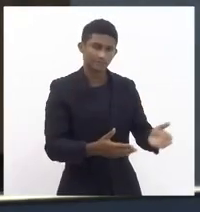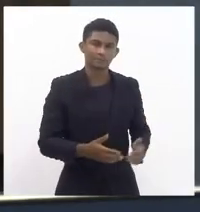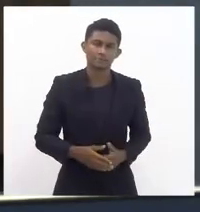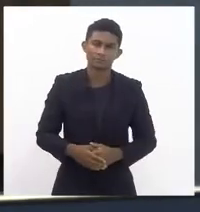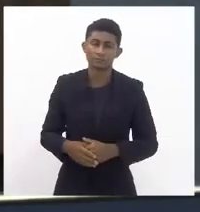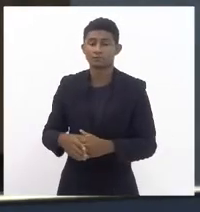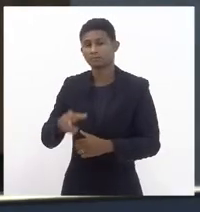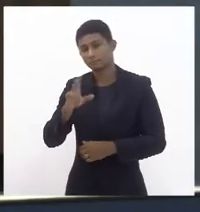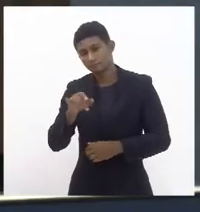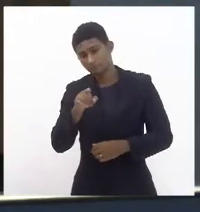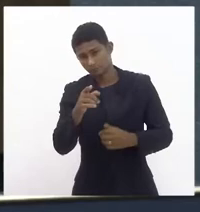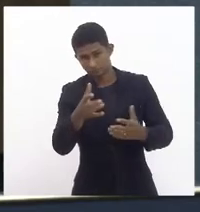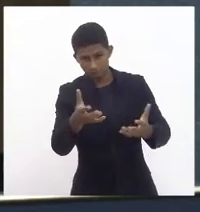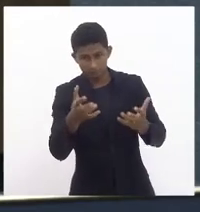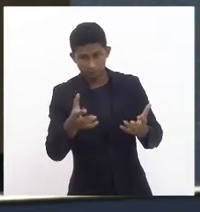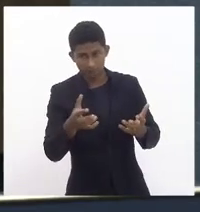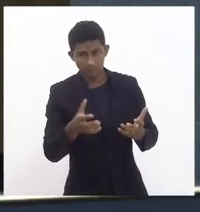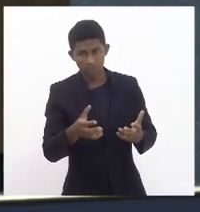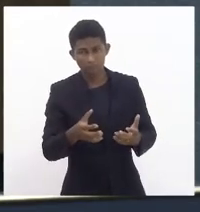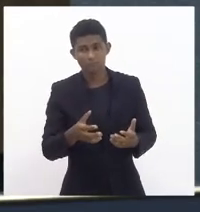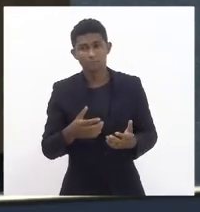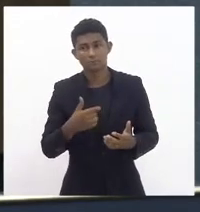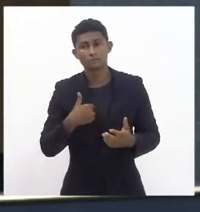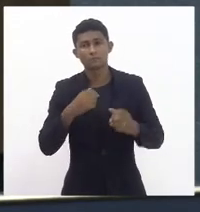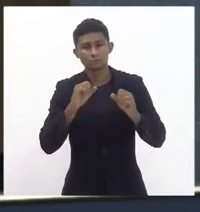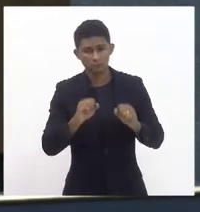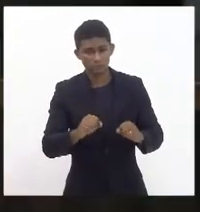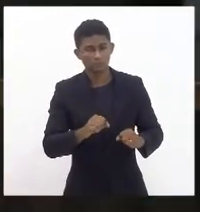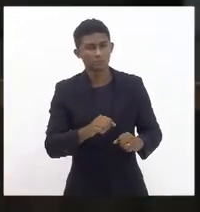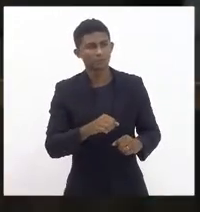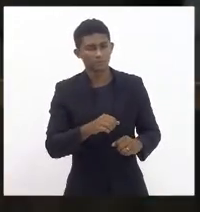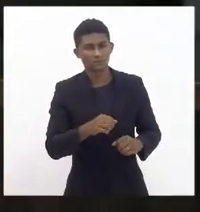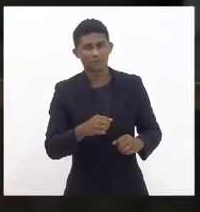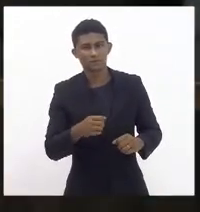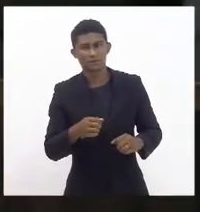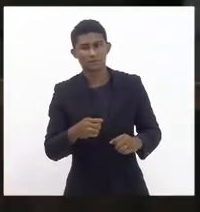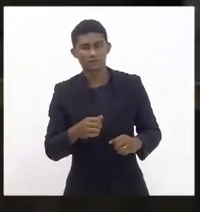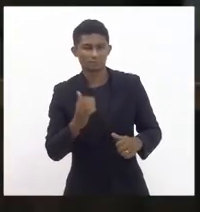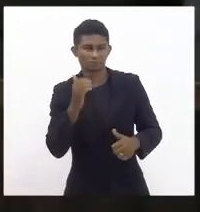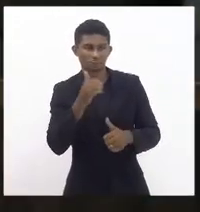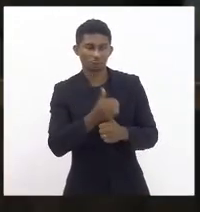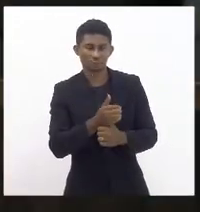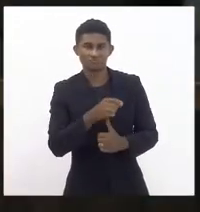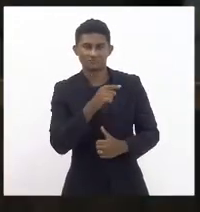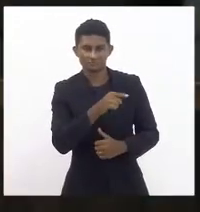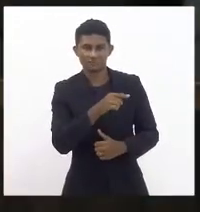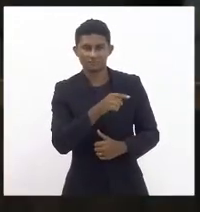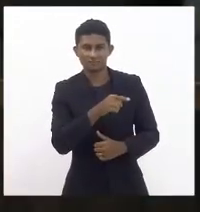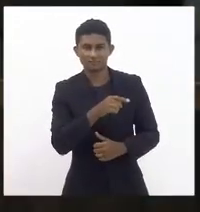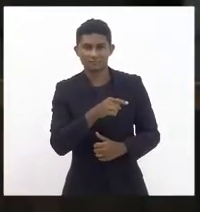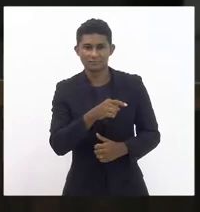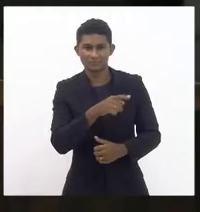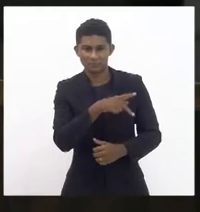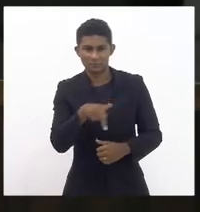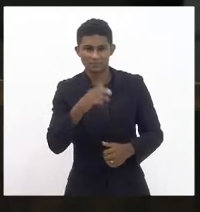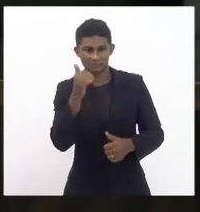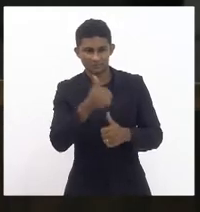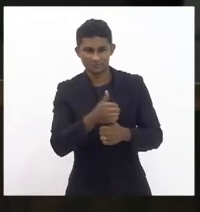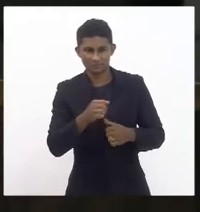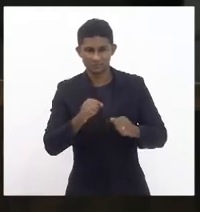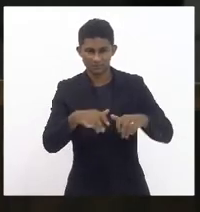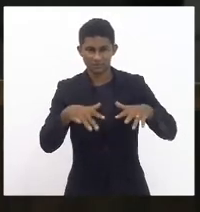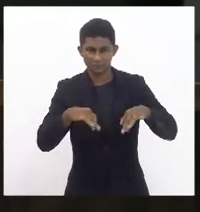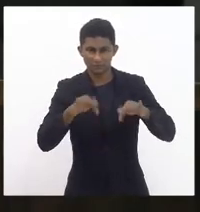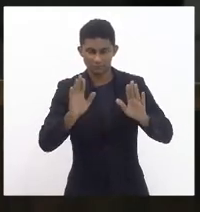esse voto referência desejar posso conduzir o expediente favor por favor Essa é a 53 Qual foi o número